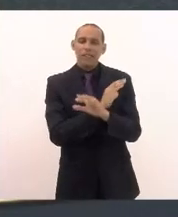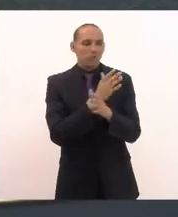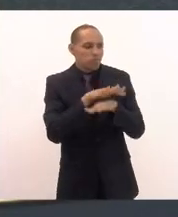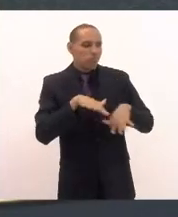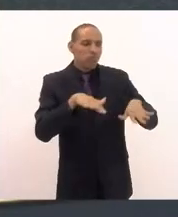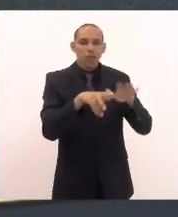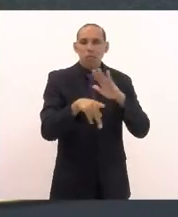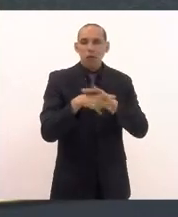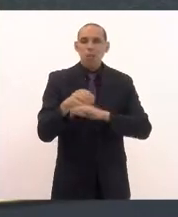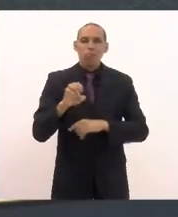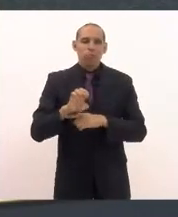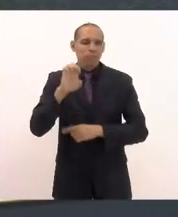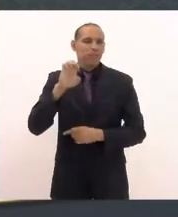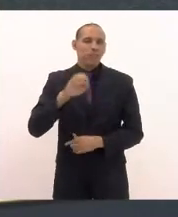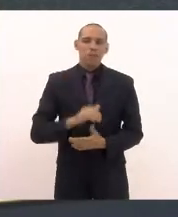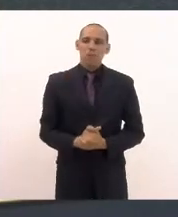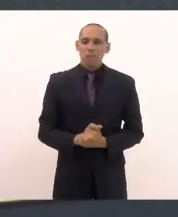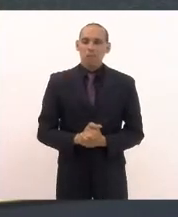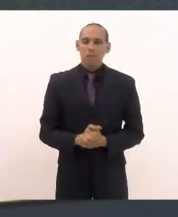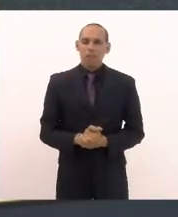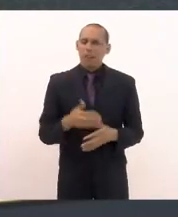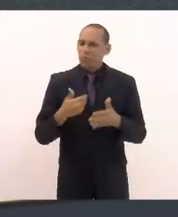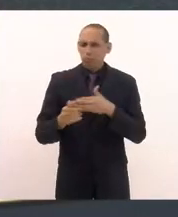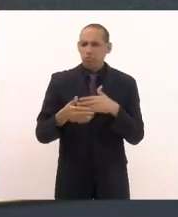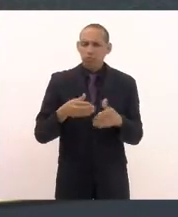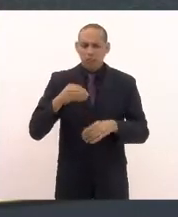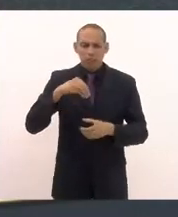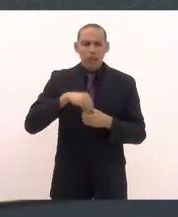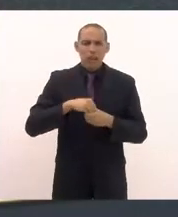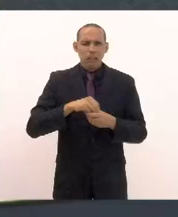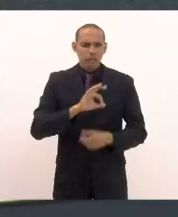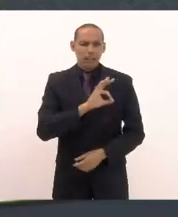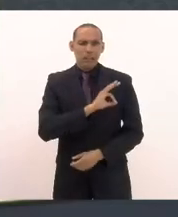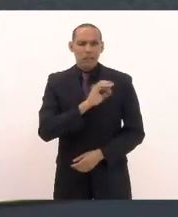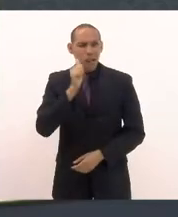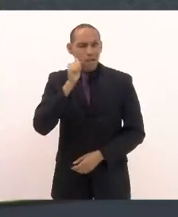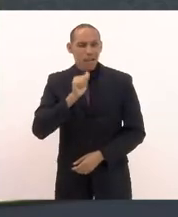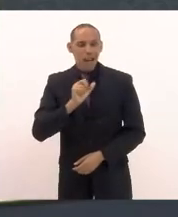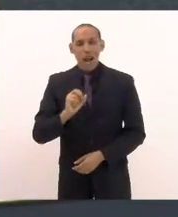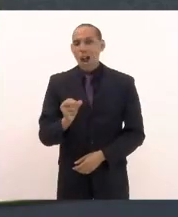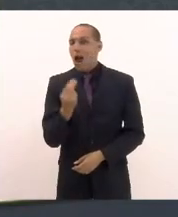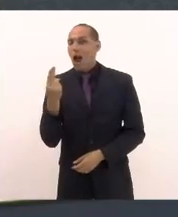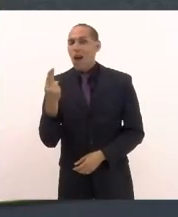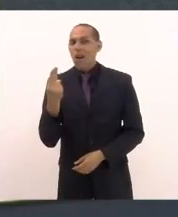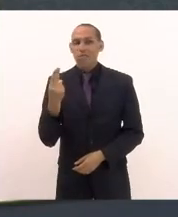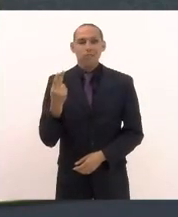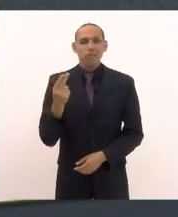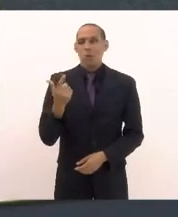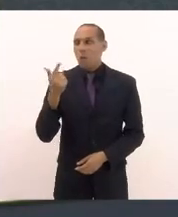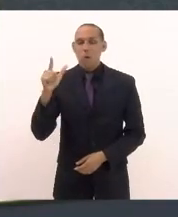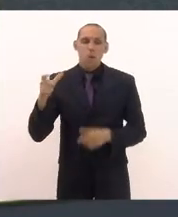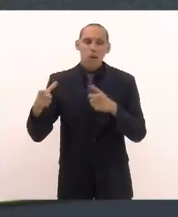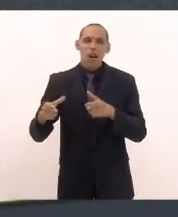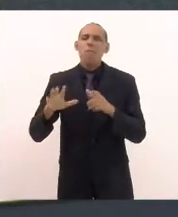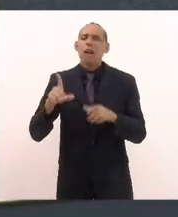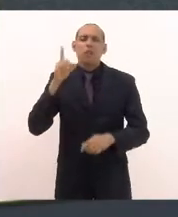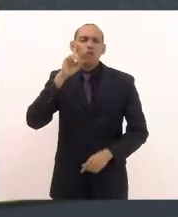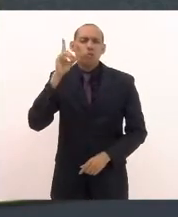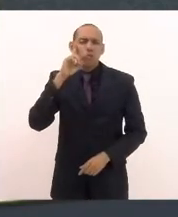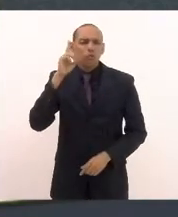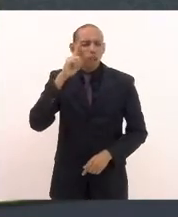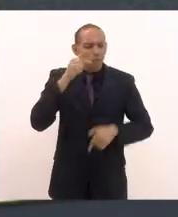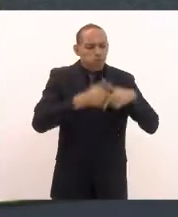do nosso Estado, estejam eles em delegacia de mulheres ou não, mas que todos os dias, no exercício das